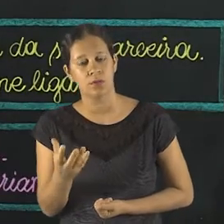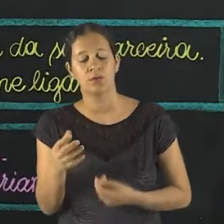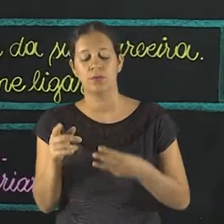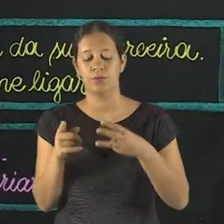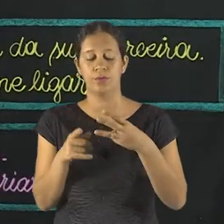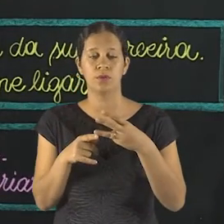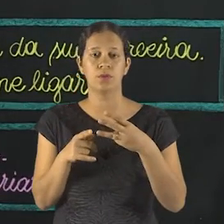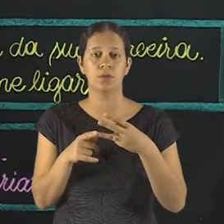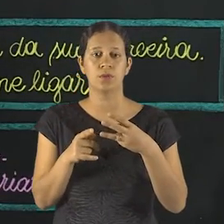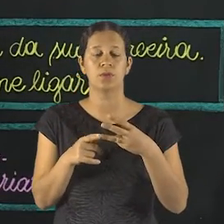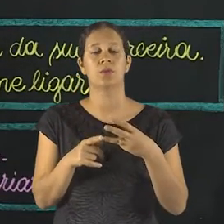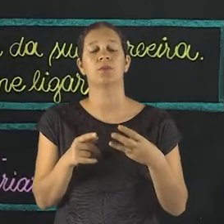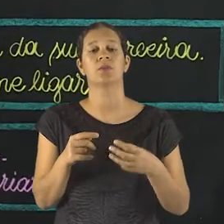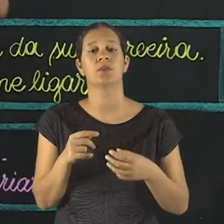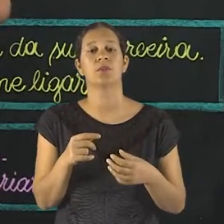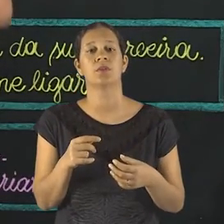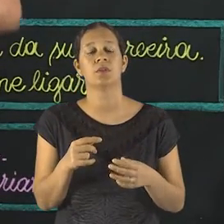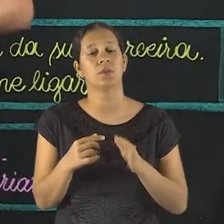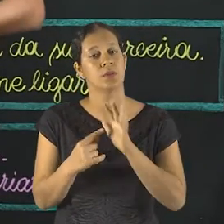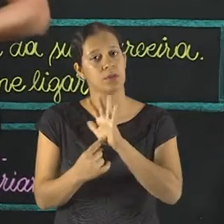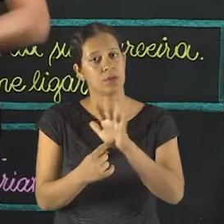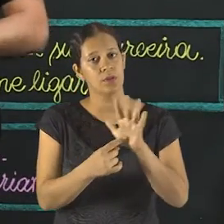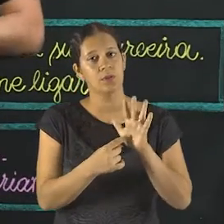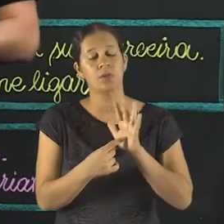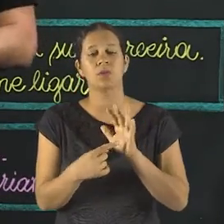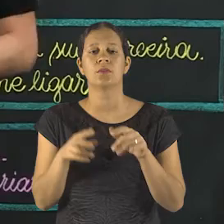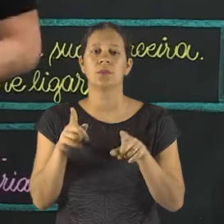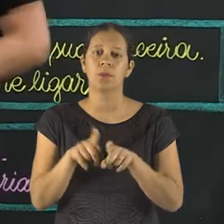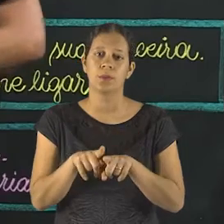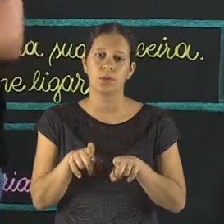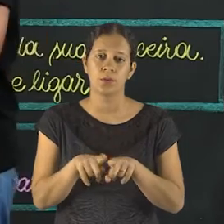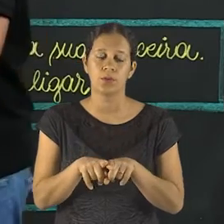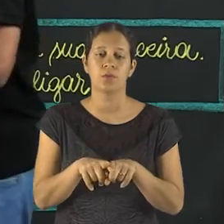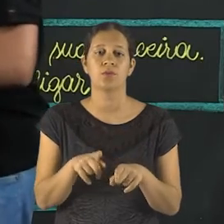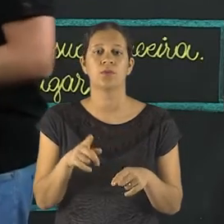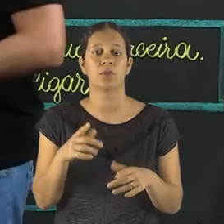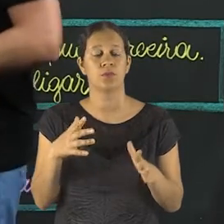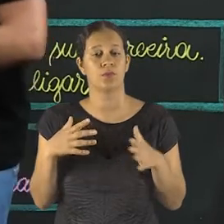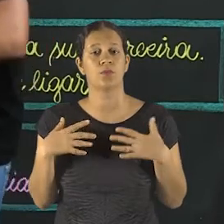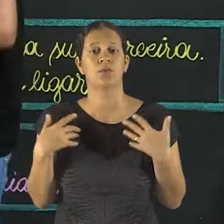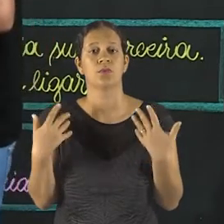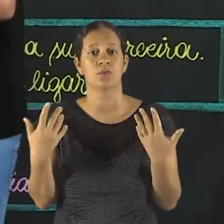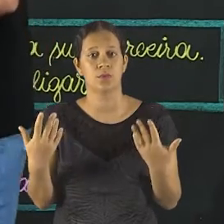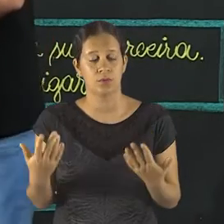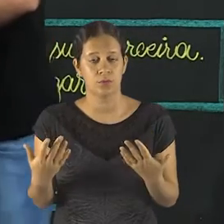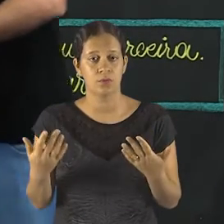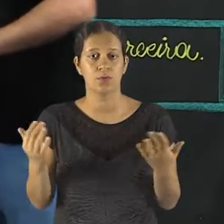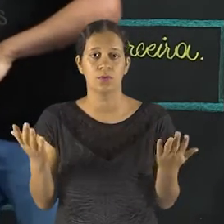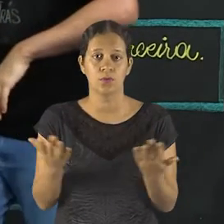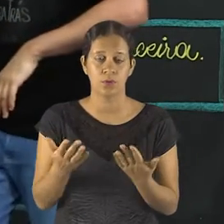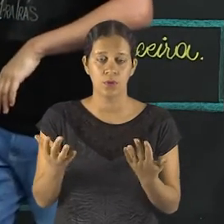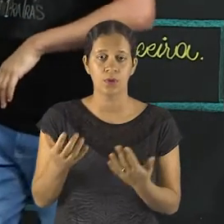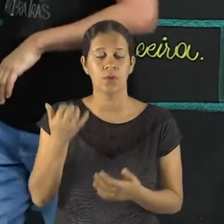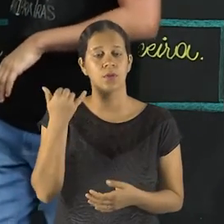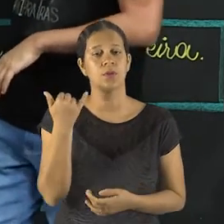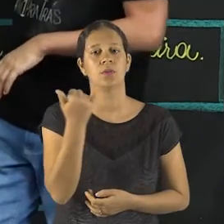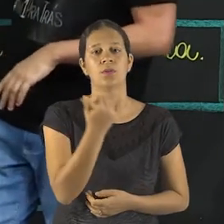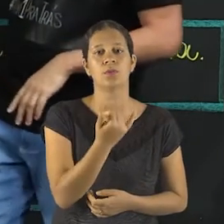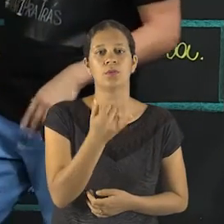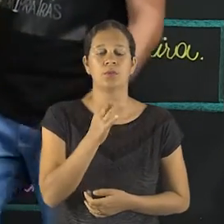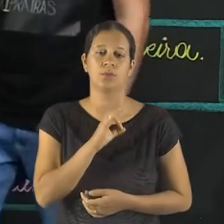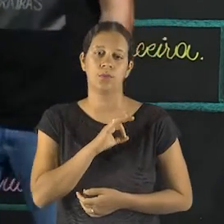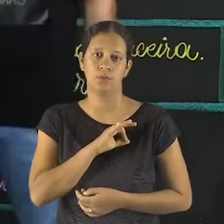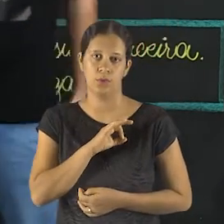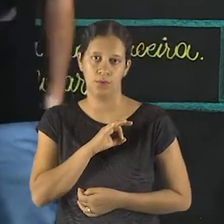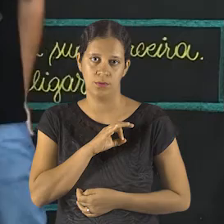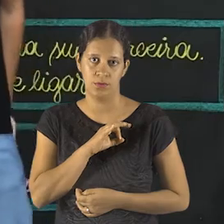gerúndio ou do particípio, ou do infinitivo, para indicar diferentes circunstâncias também. Quando eu digo assustado com uma situação, ligou para a